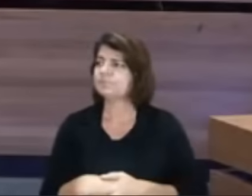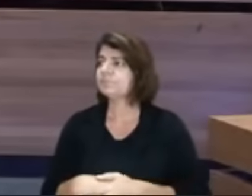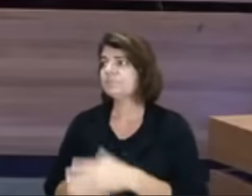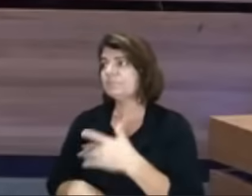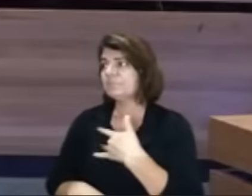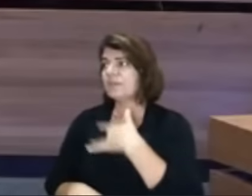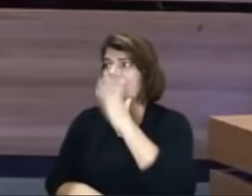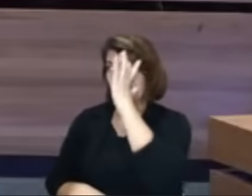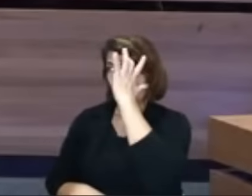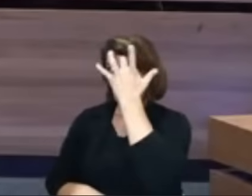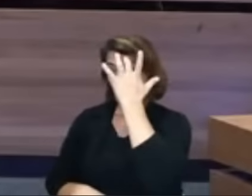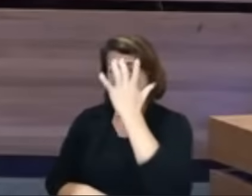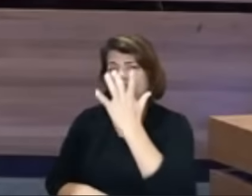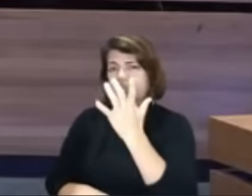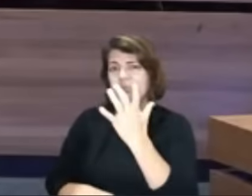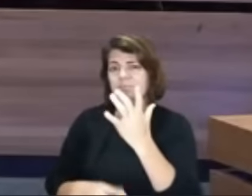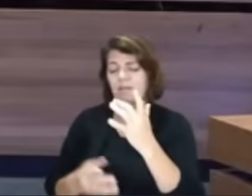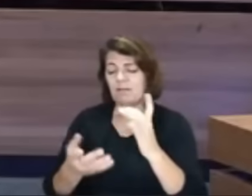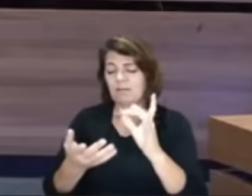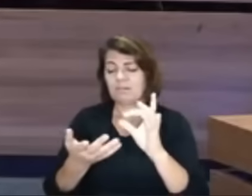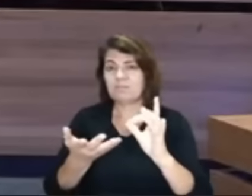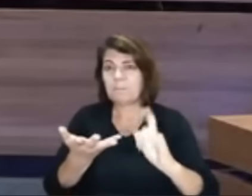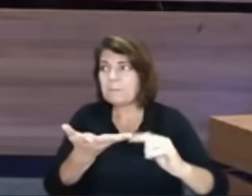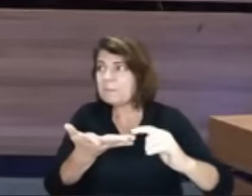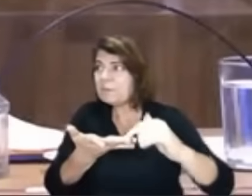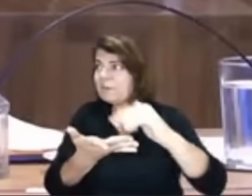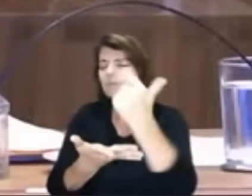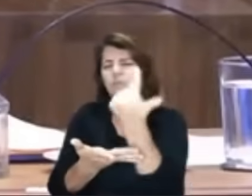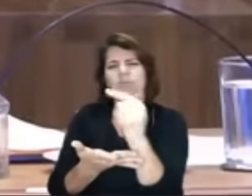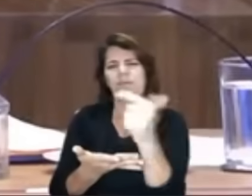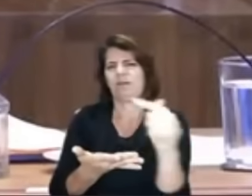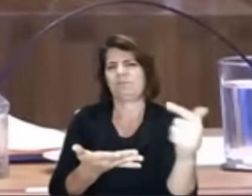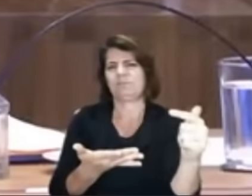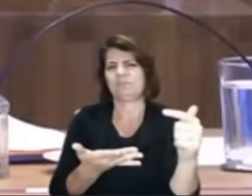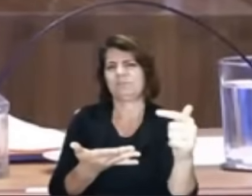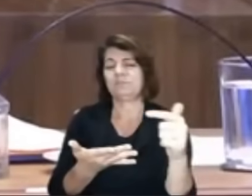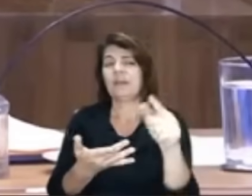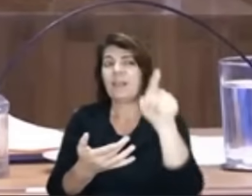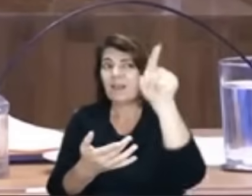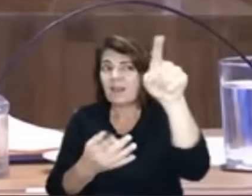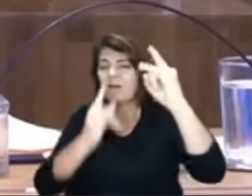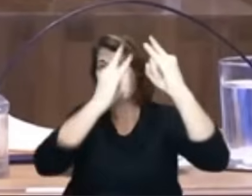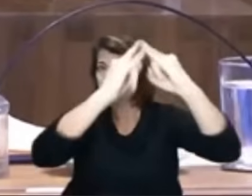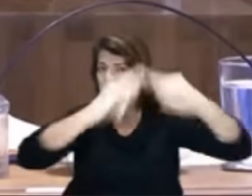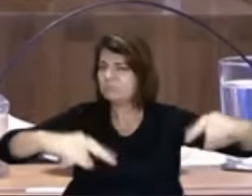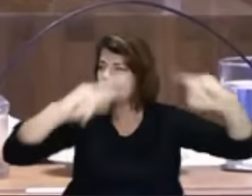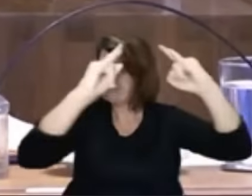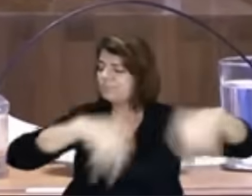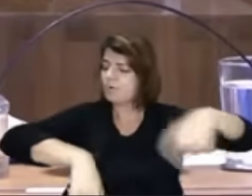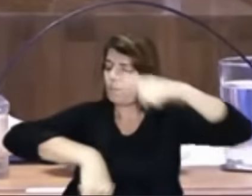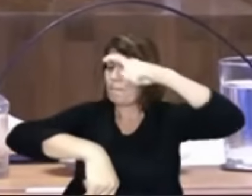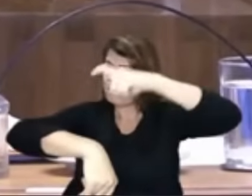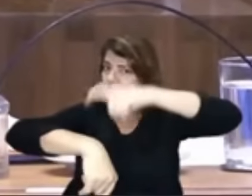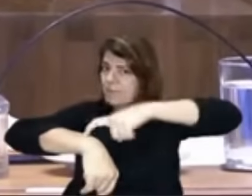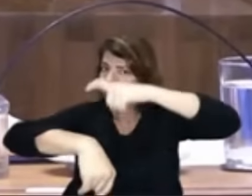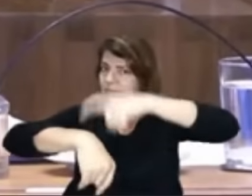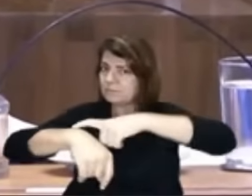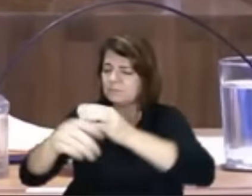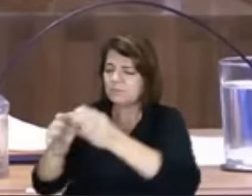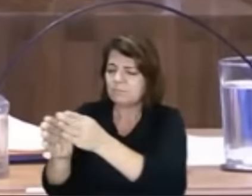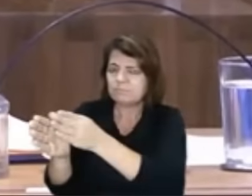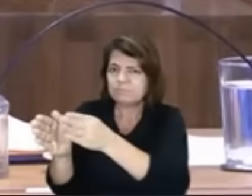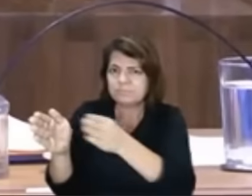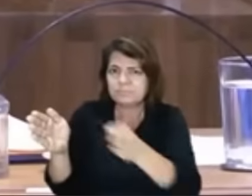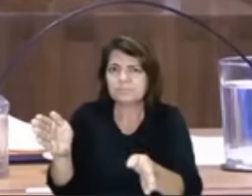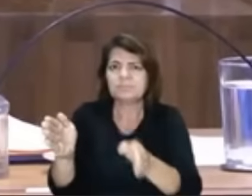sinceramente não tenho elementos para lhe dizer isso porque o acampamento nesse período exato que o senhor tá falando que é o começo de Janeiro O senhor já era